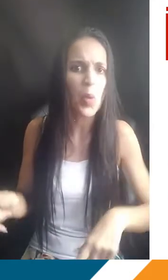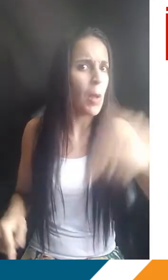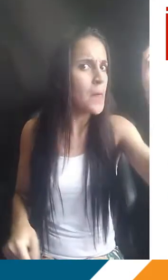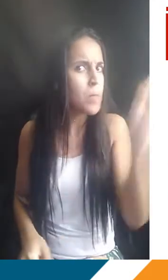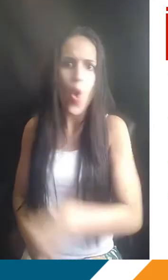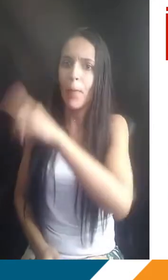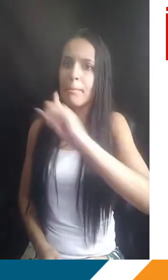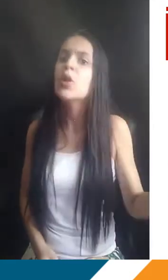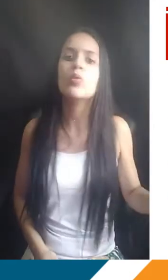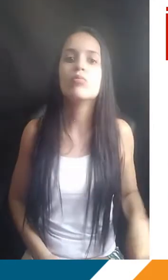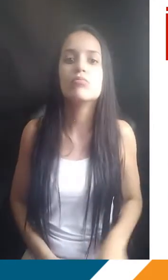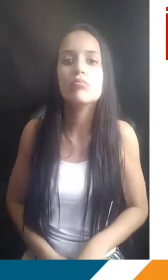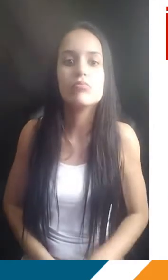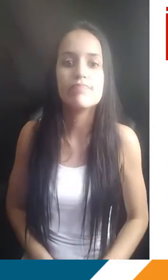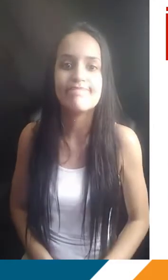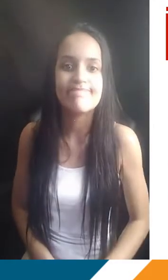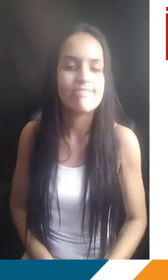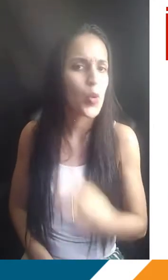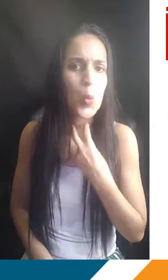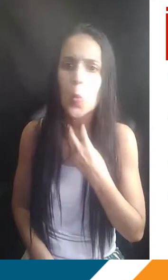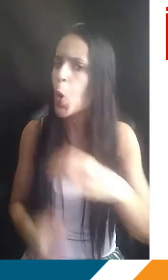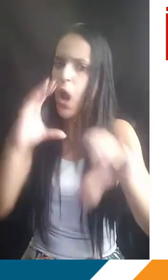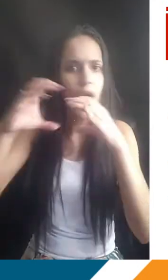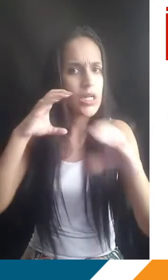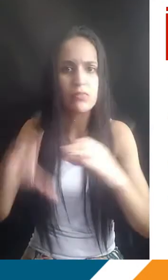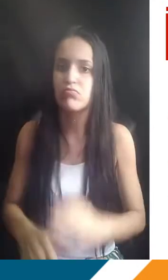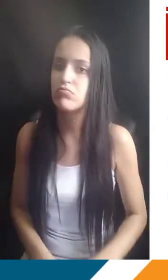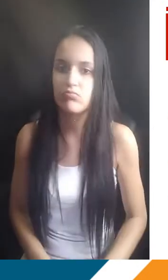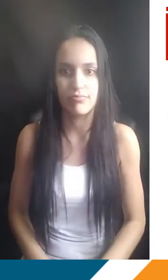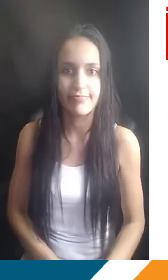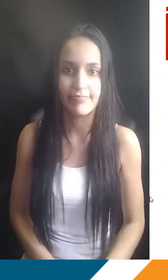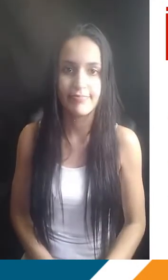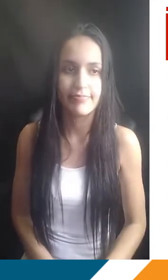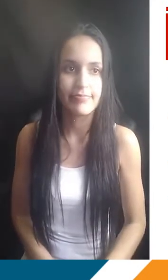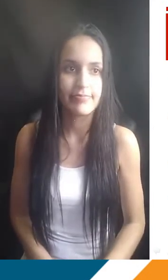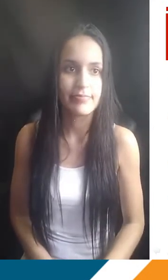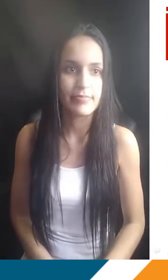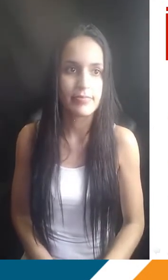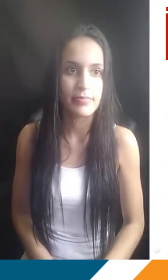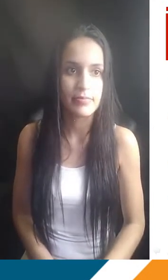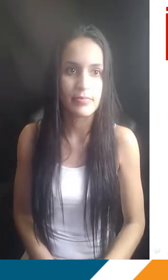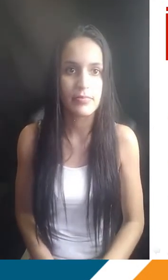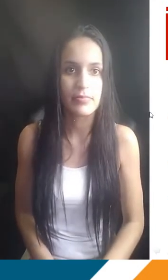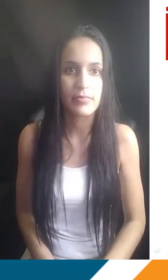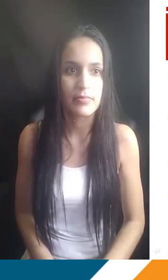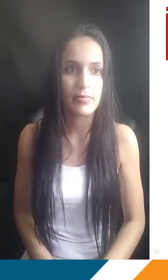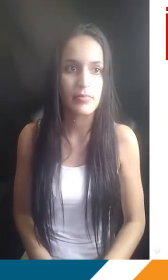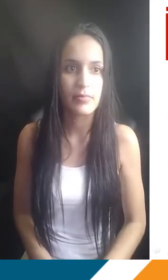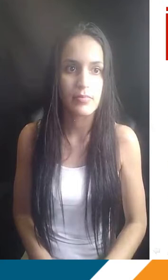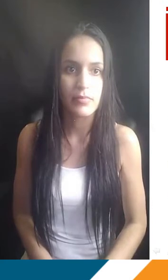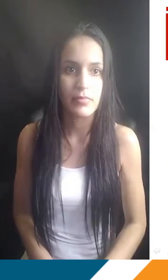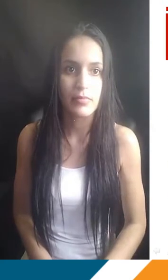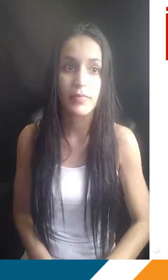com que surja tentativas de driblar a censura imposta, com isso que a gente está chamando de linguagem